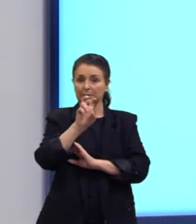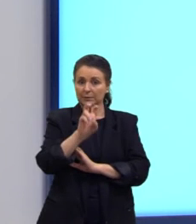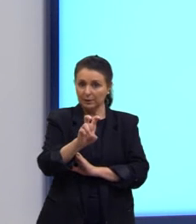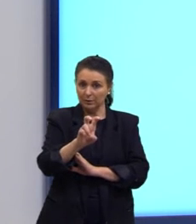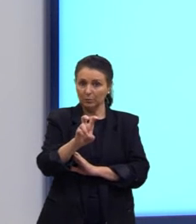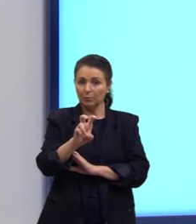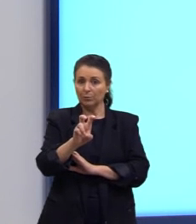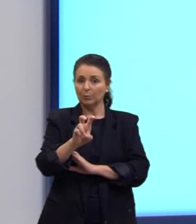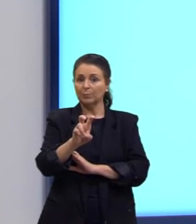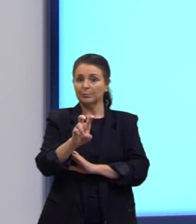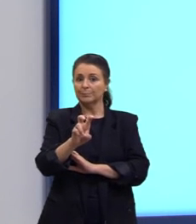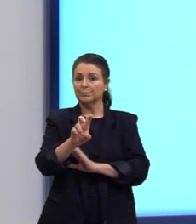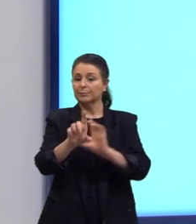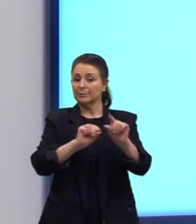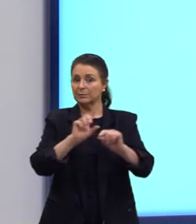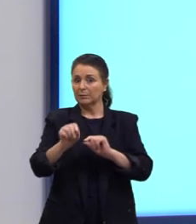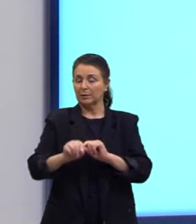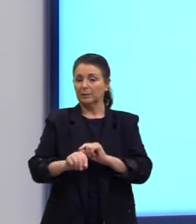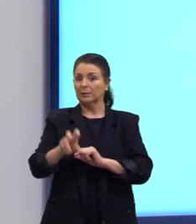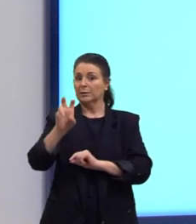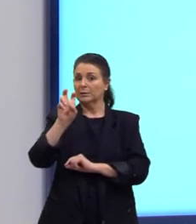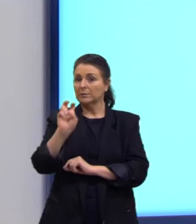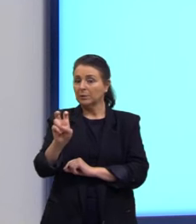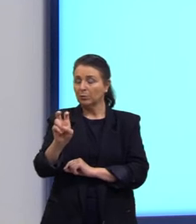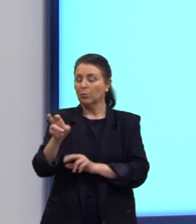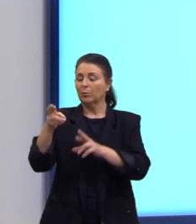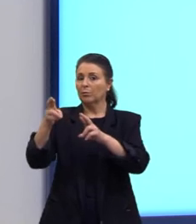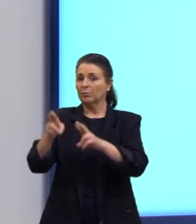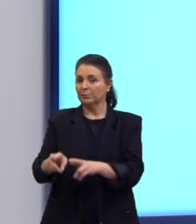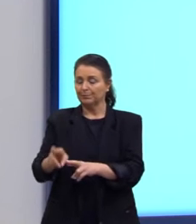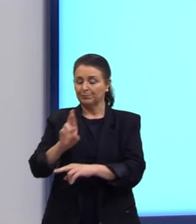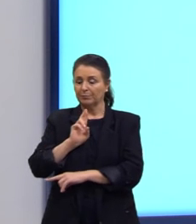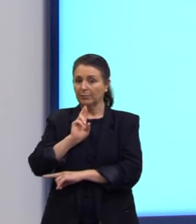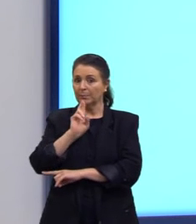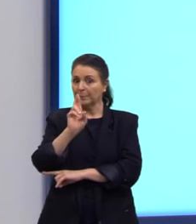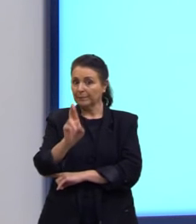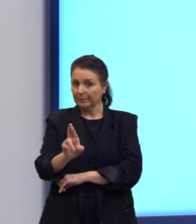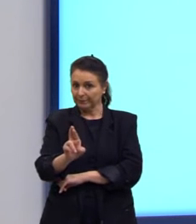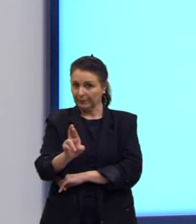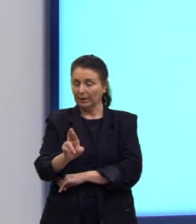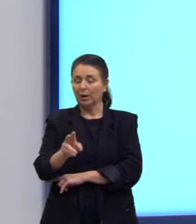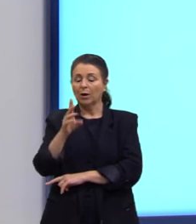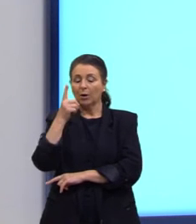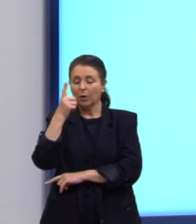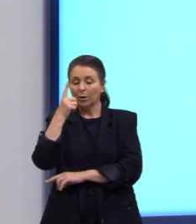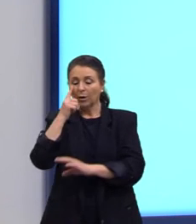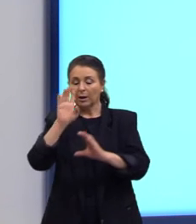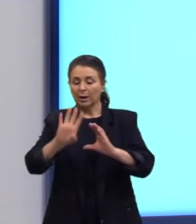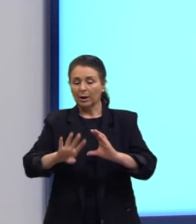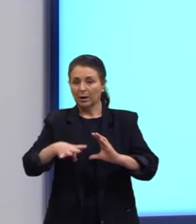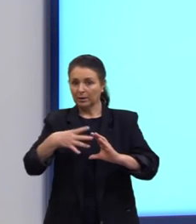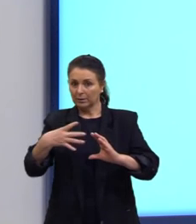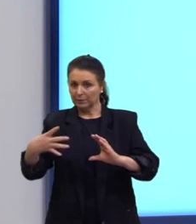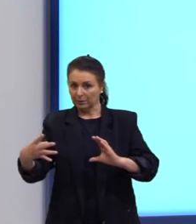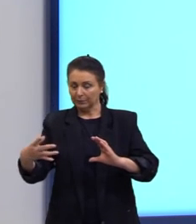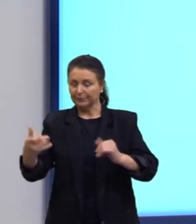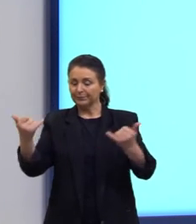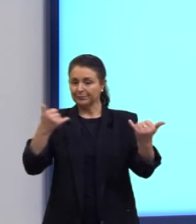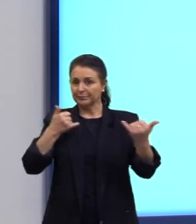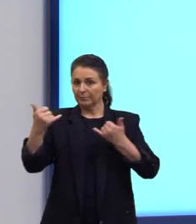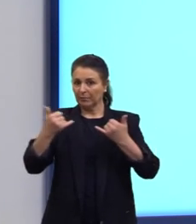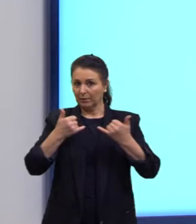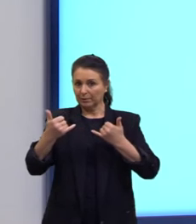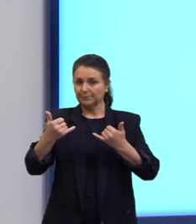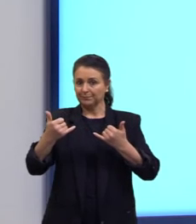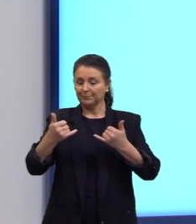Nós vamos responder então essa questão observando somente a matriz e também as informações né